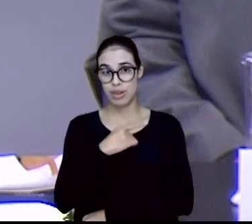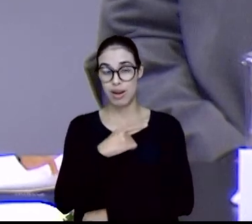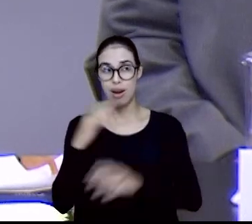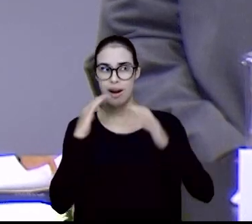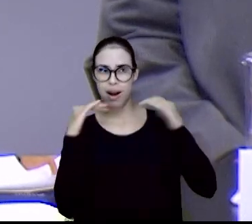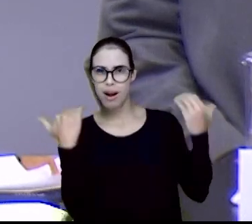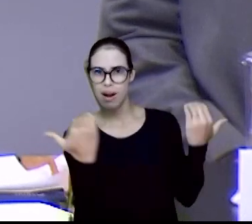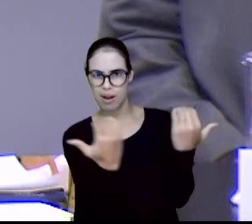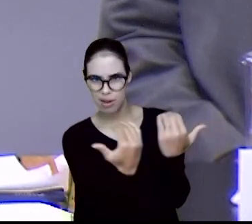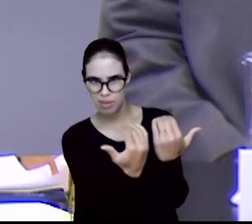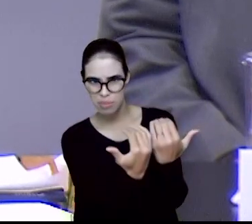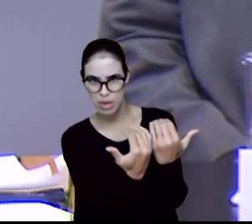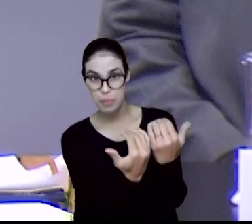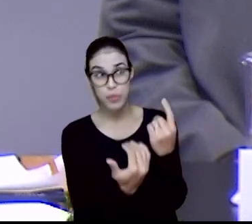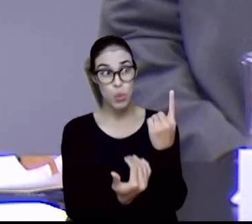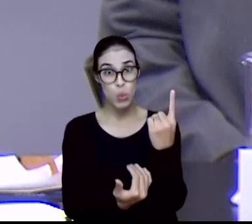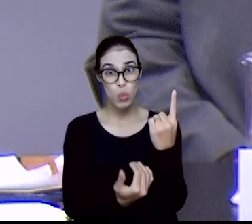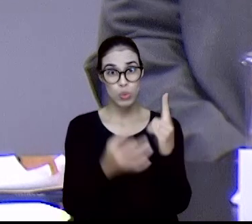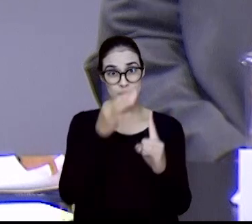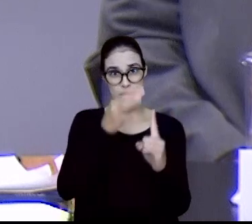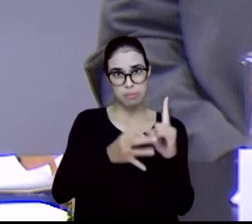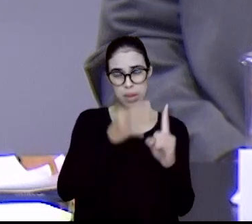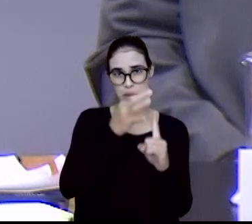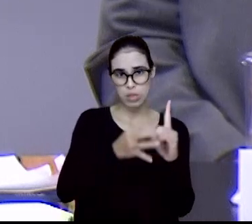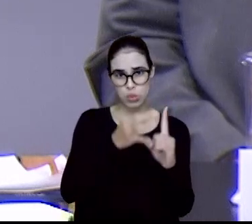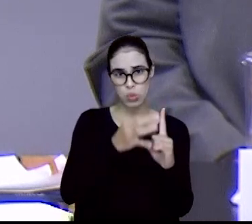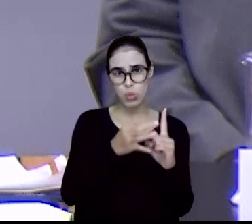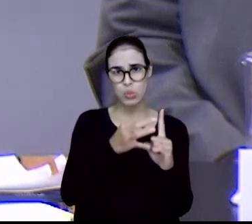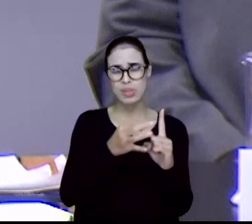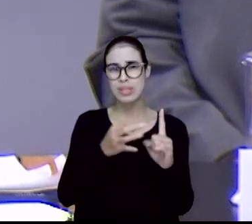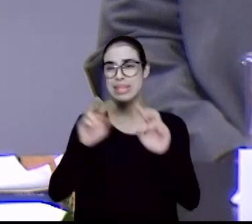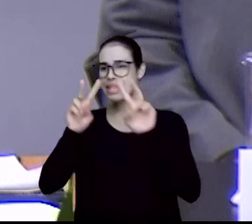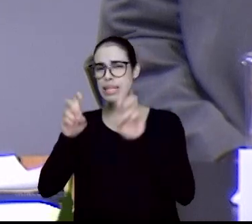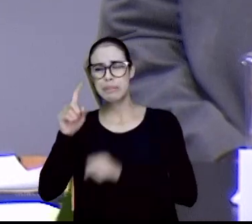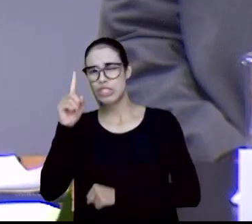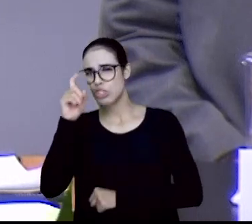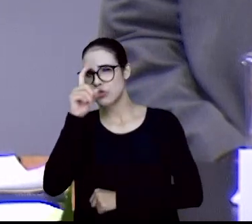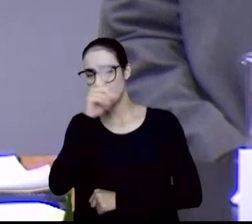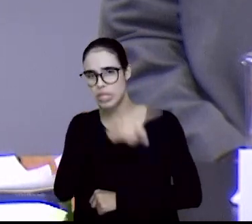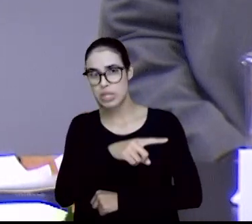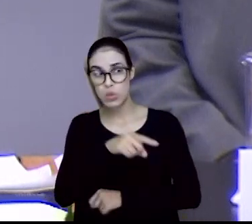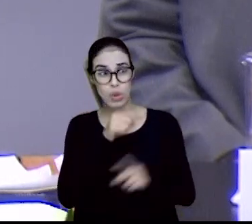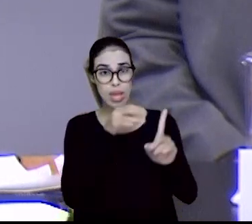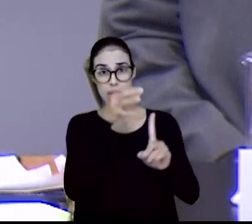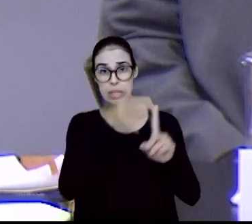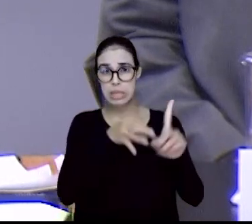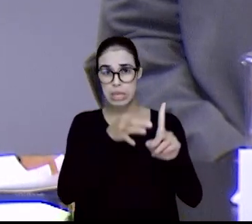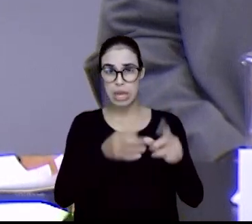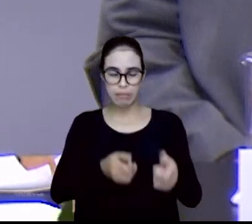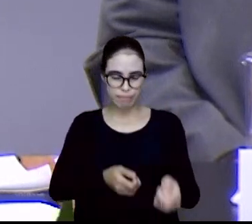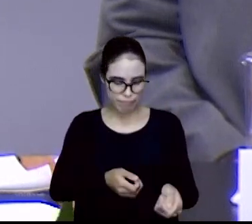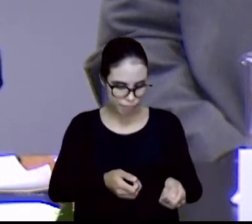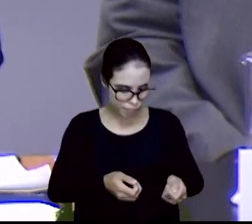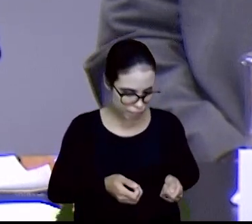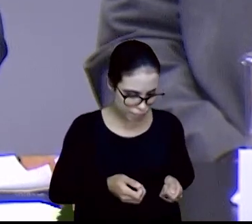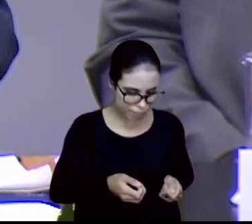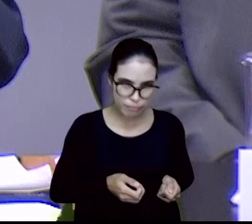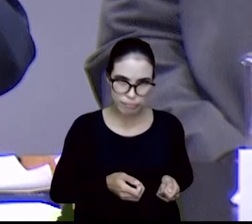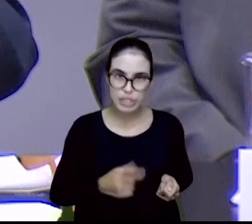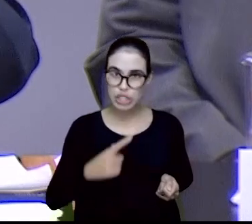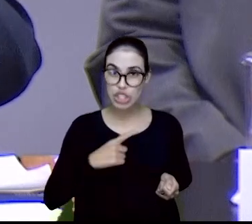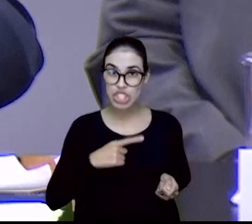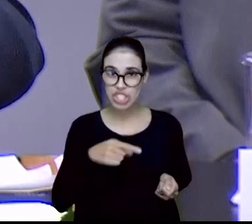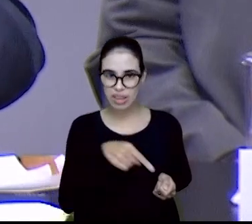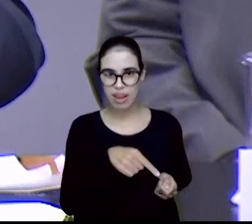em que havia um desembargador, que sempre que chegava uma questão complexa, ele abria uma gavetinha que tinha, aqueles móveis